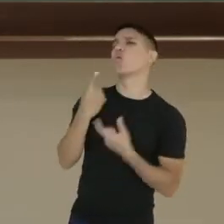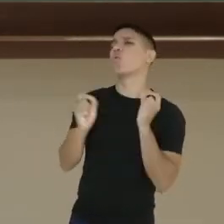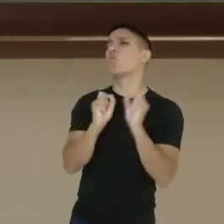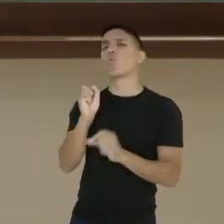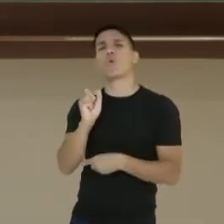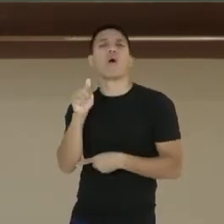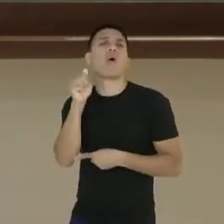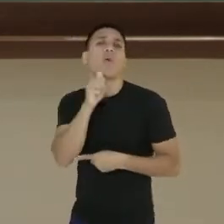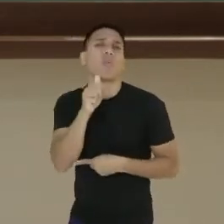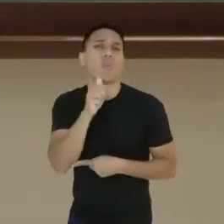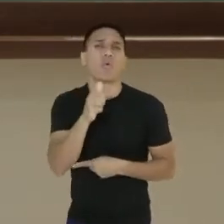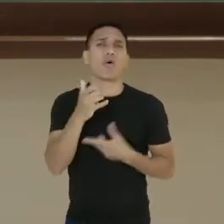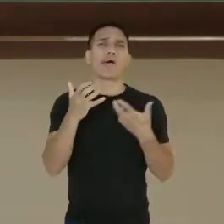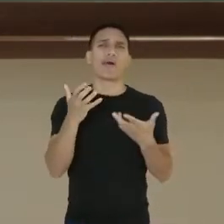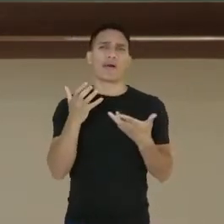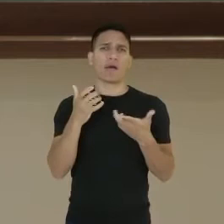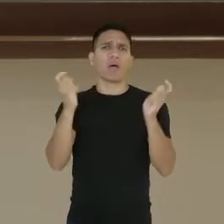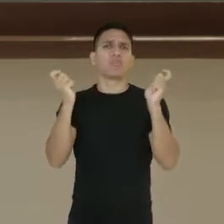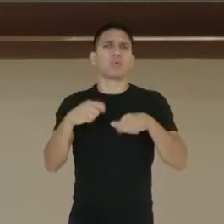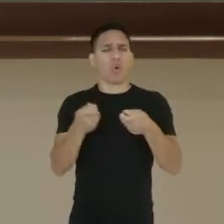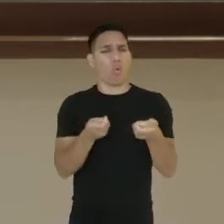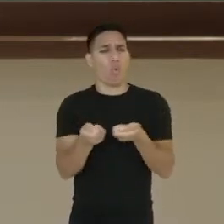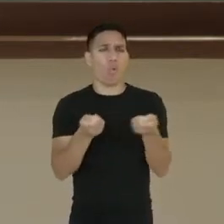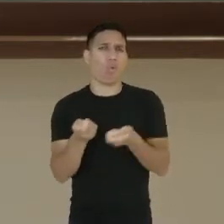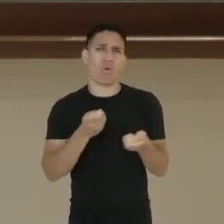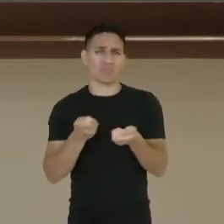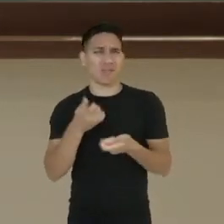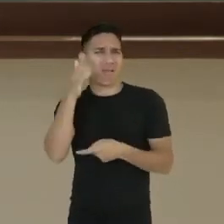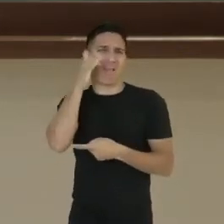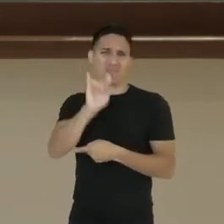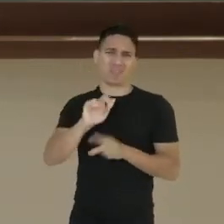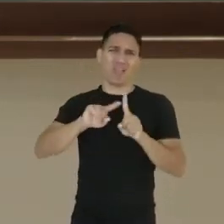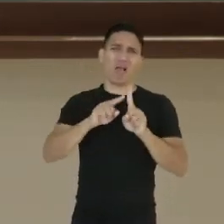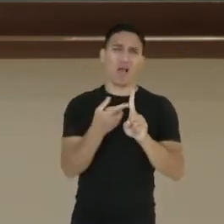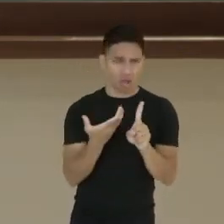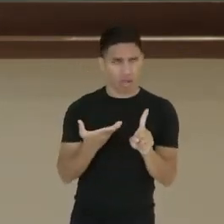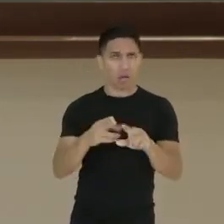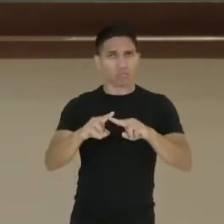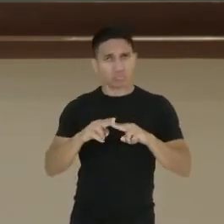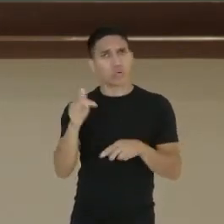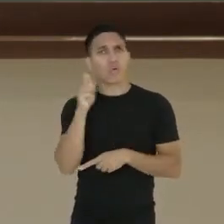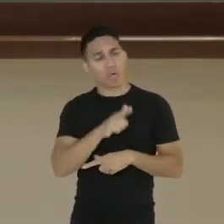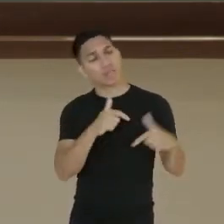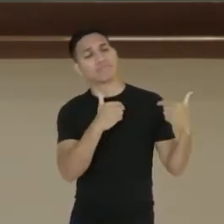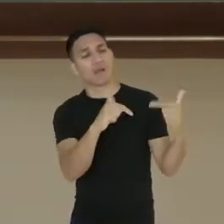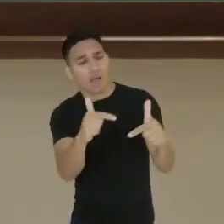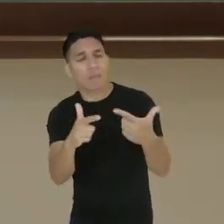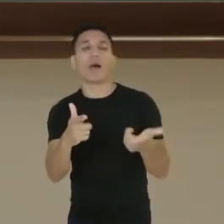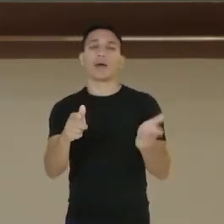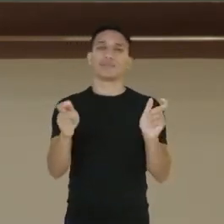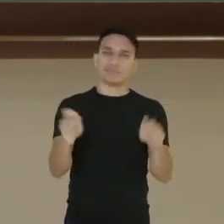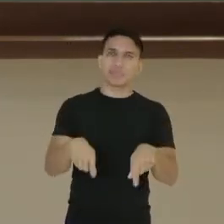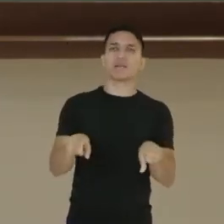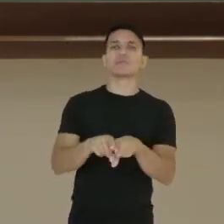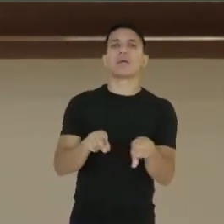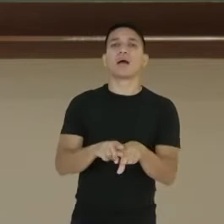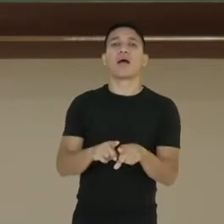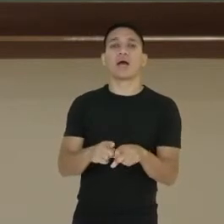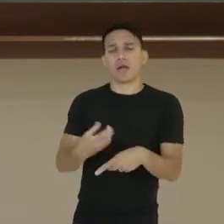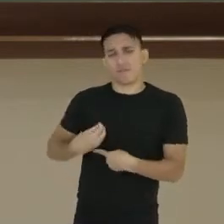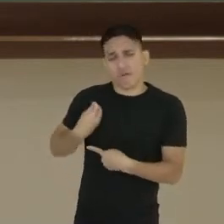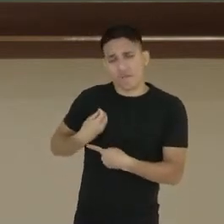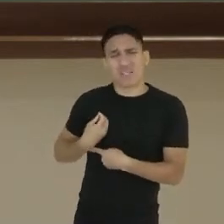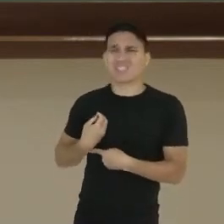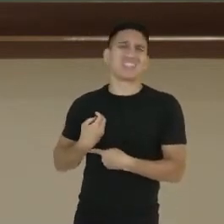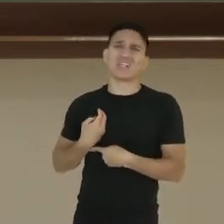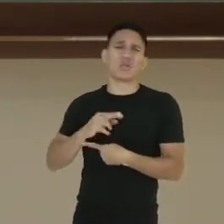tivessem, pudessem controlar uma gravidez, né? E pudessem trabalhar, pudessem ter a sua vida e não ficar